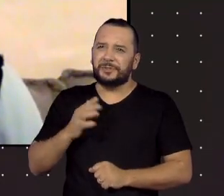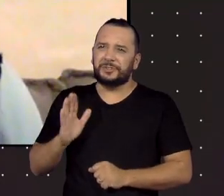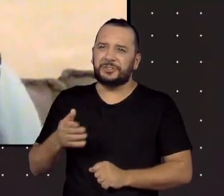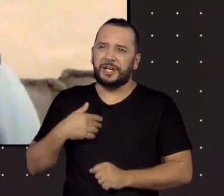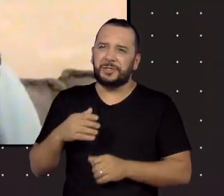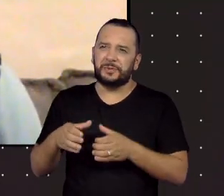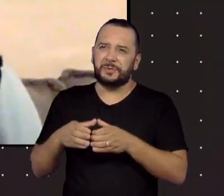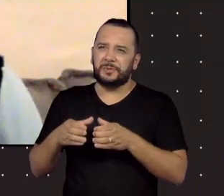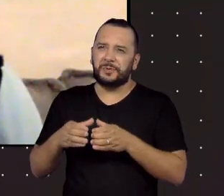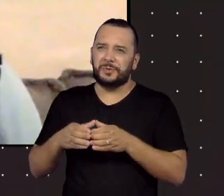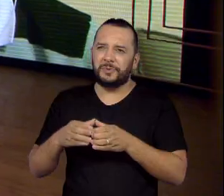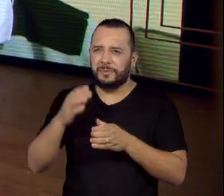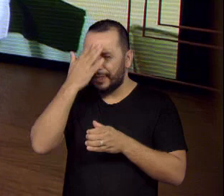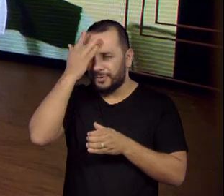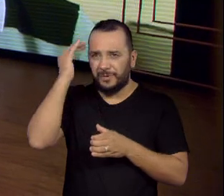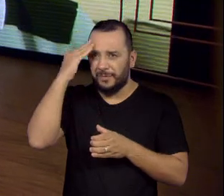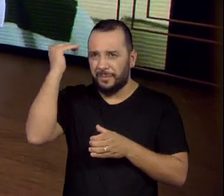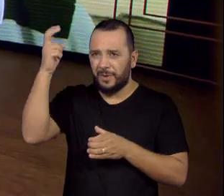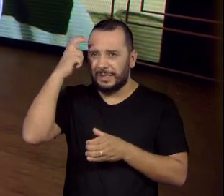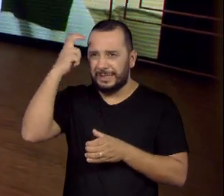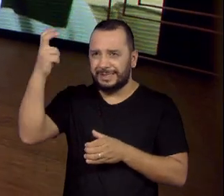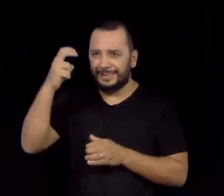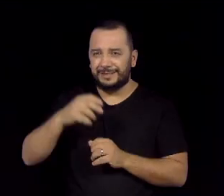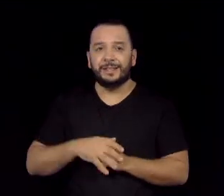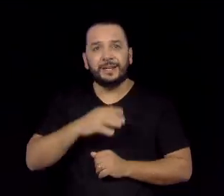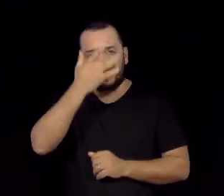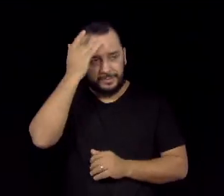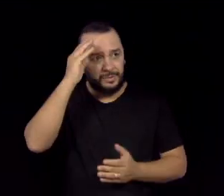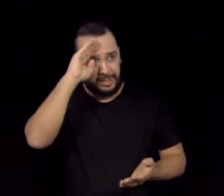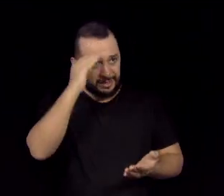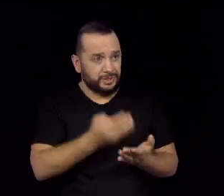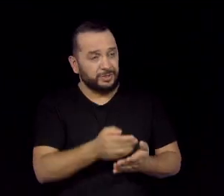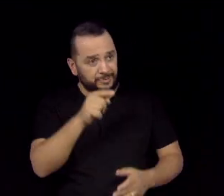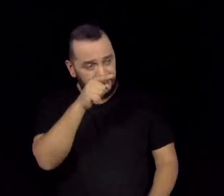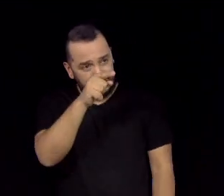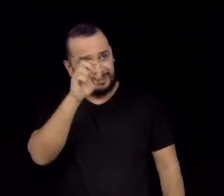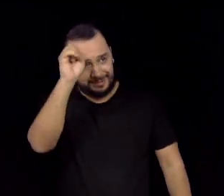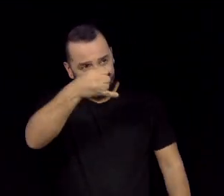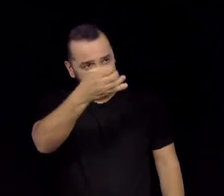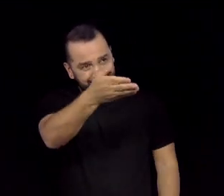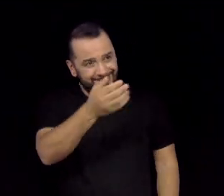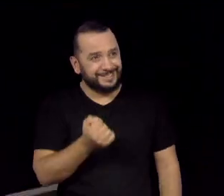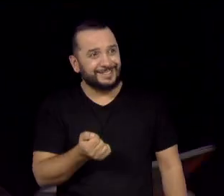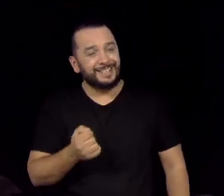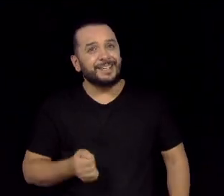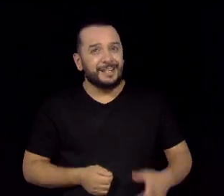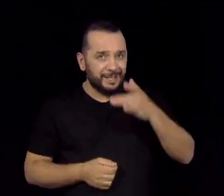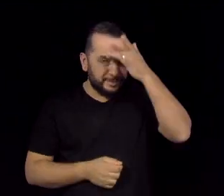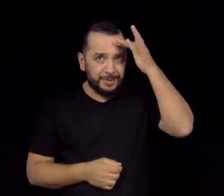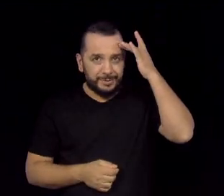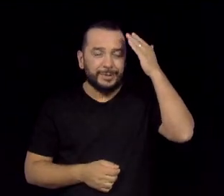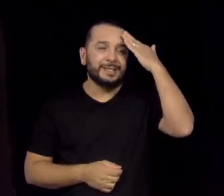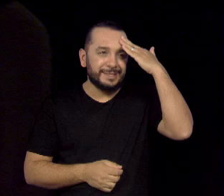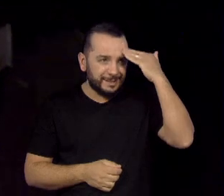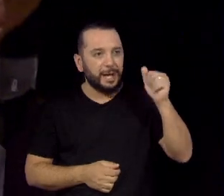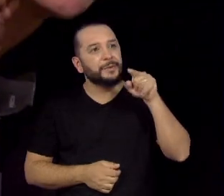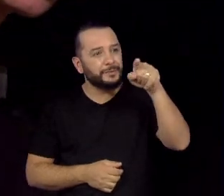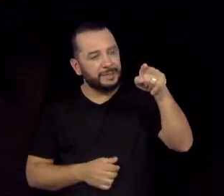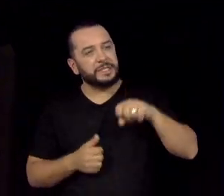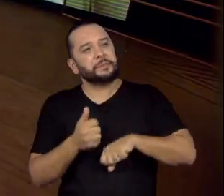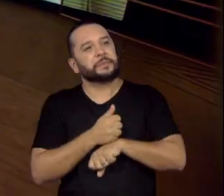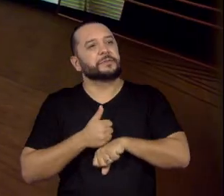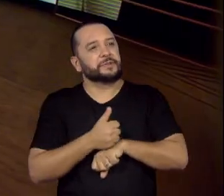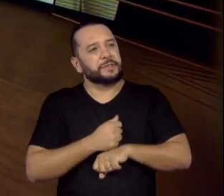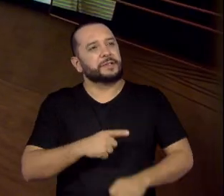meu respeito. Mas as pessoas não têm dúvidas a seu respeito, viu, Loyola? As pessoas estão muito certas do que elas estão